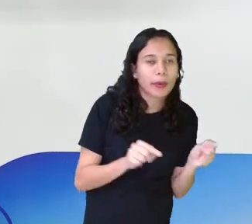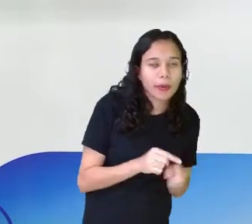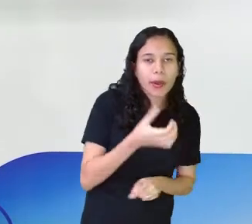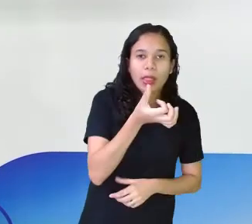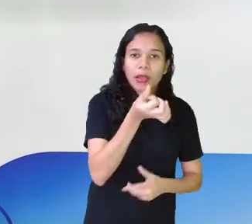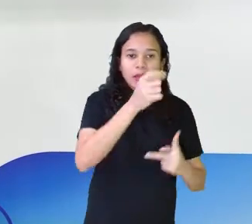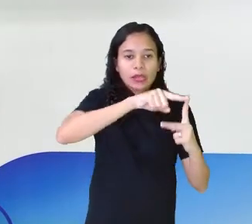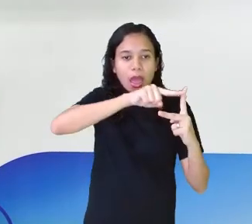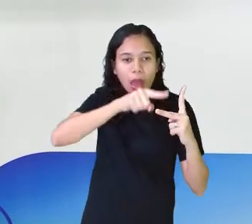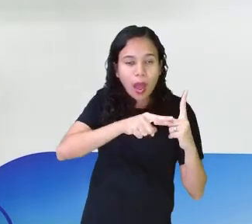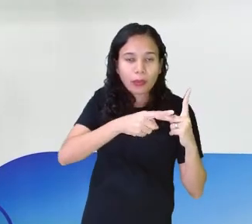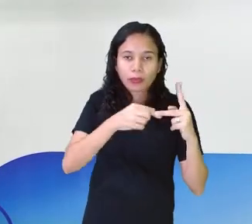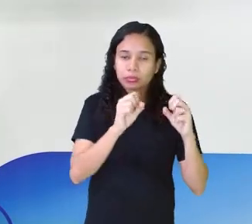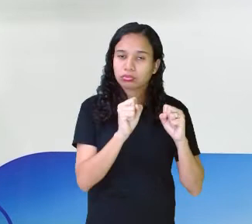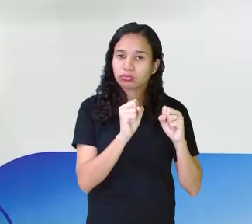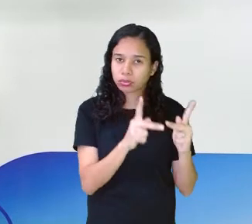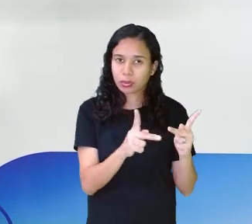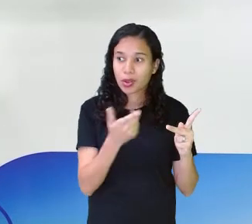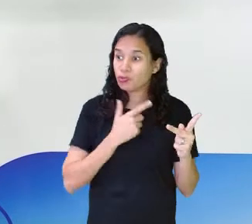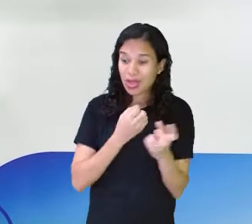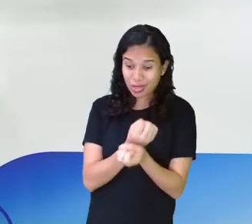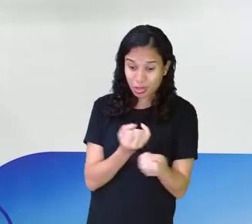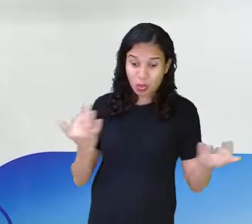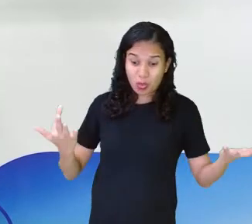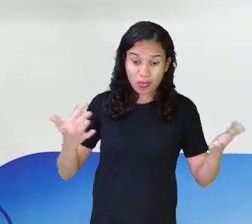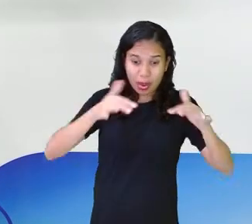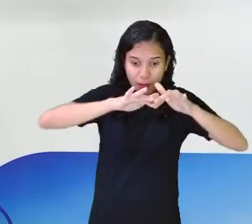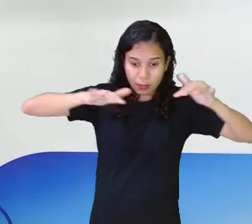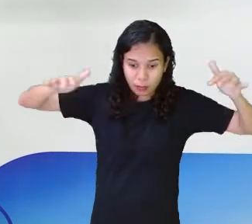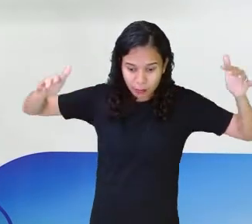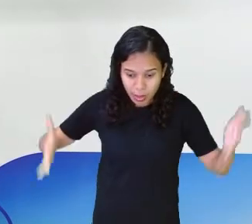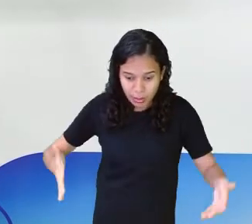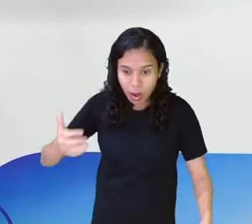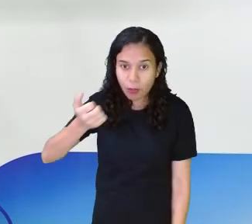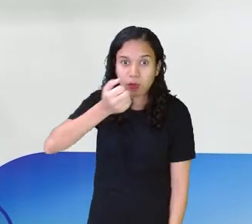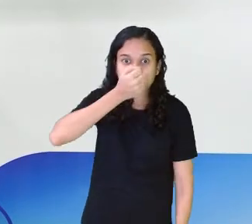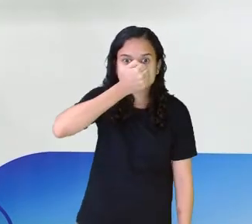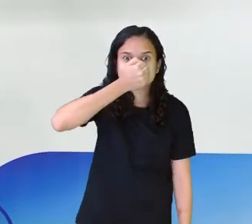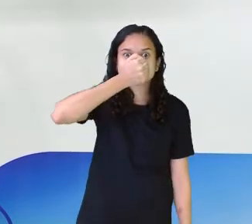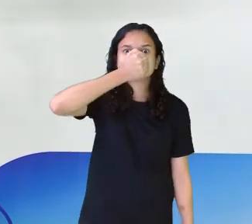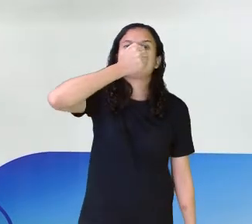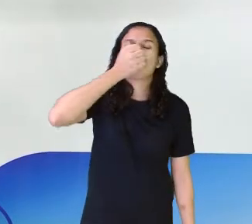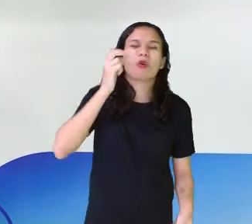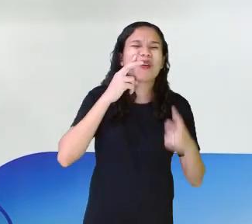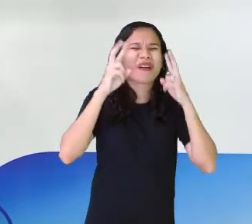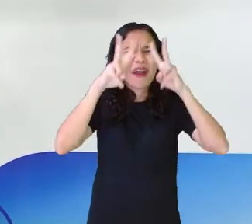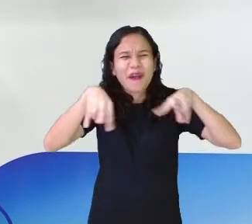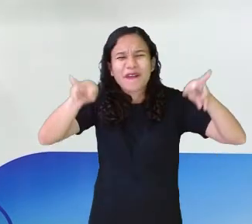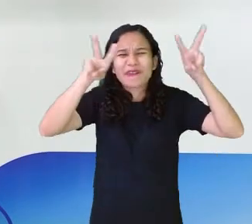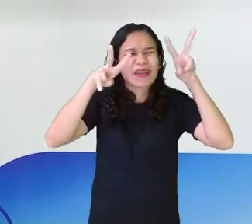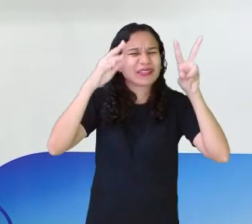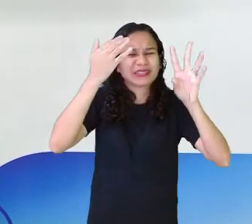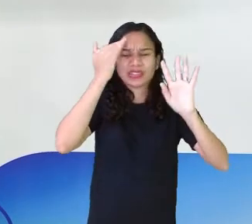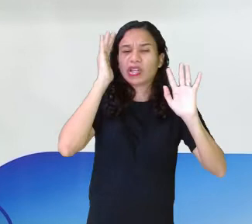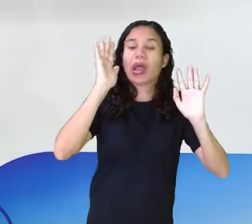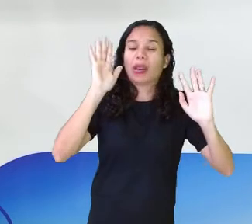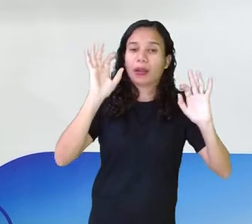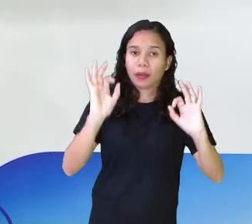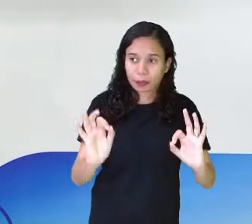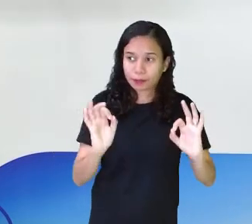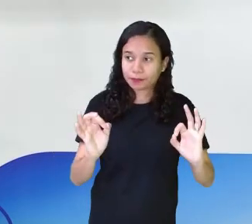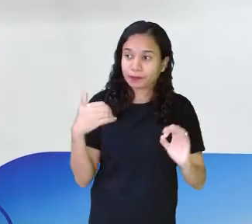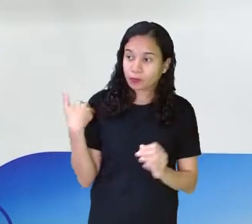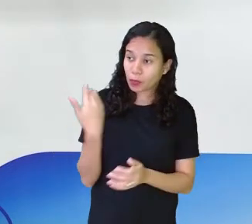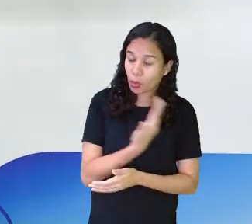e por aí vai, certo? Não trouxe todos porque senão a mesa ficaria muito lotada e você acabaria não entendendo muito.